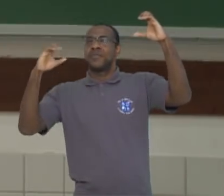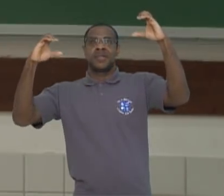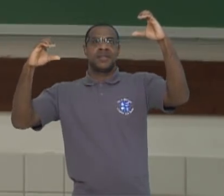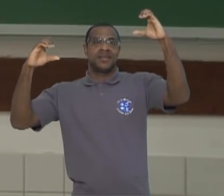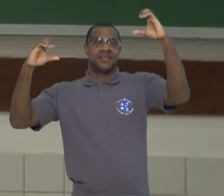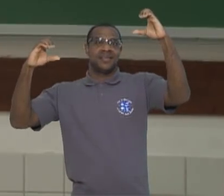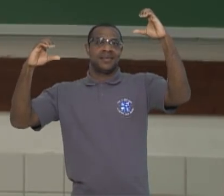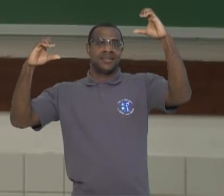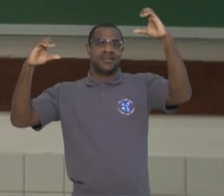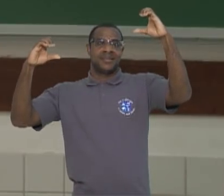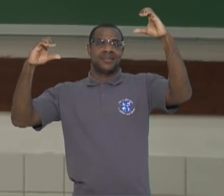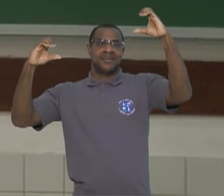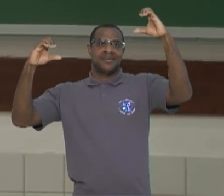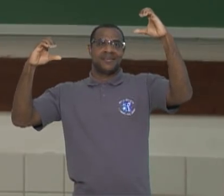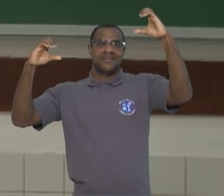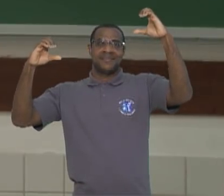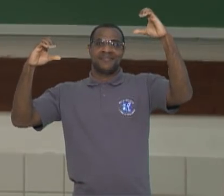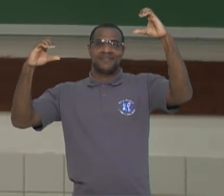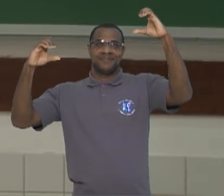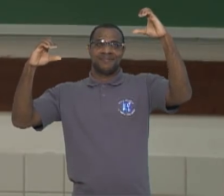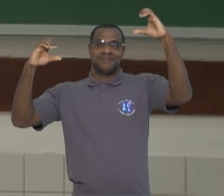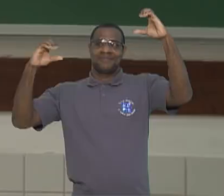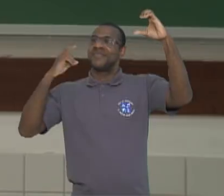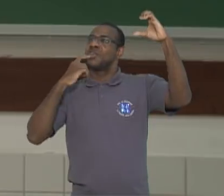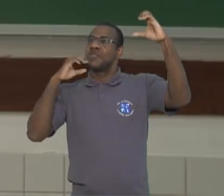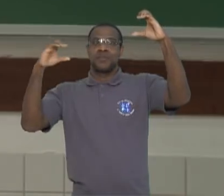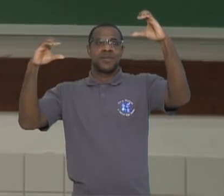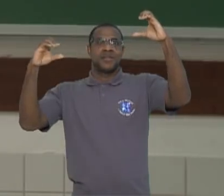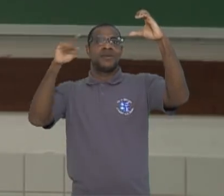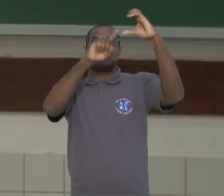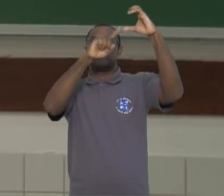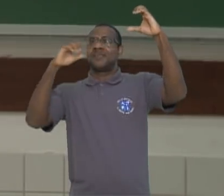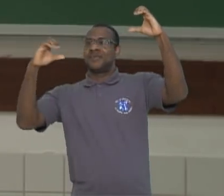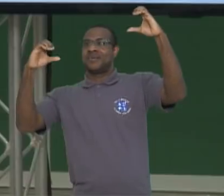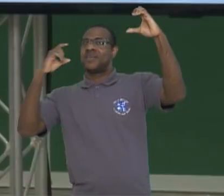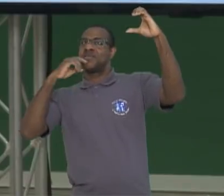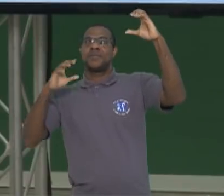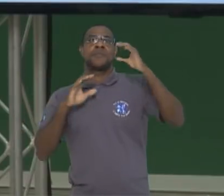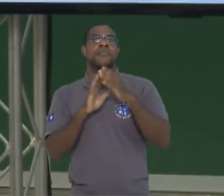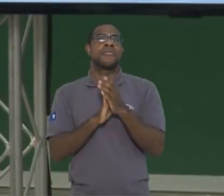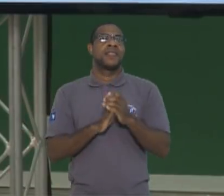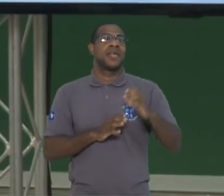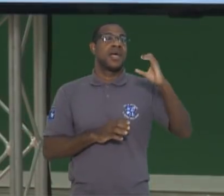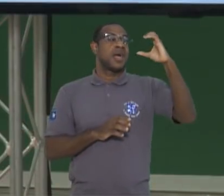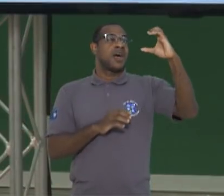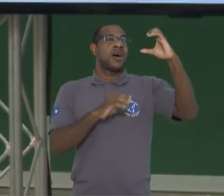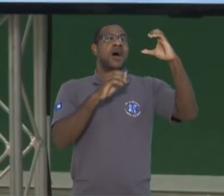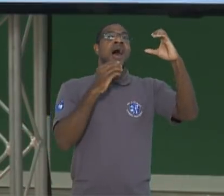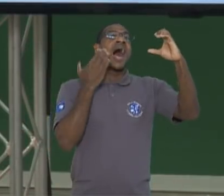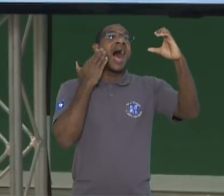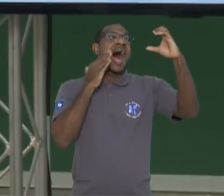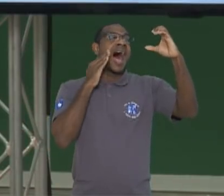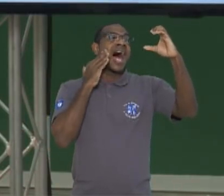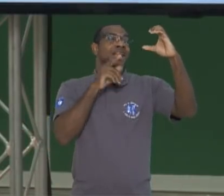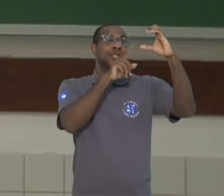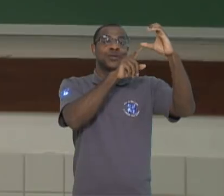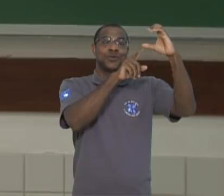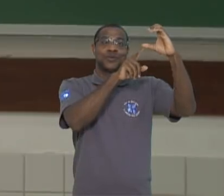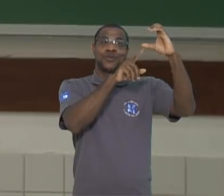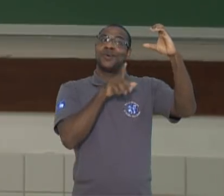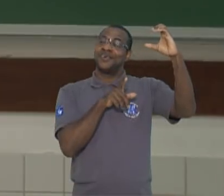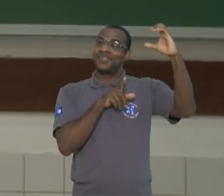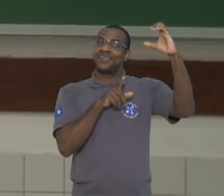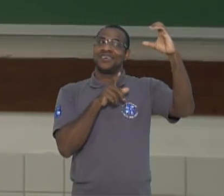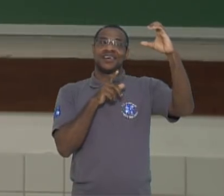ali os coraçõezinhos vermelhos, né? Juntinhos. Alegria também pode estar no mambembe